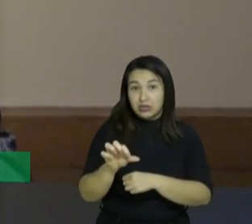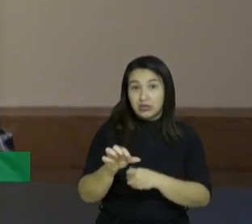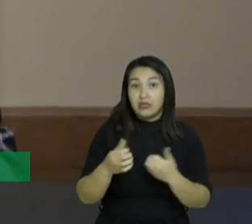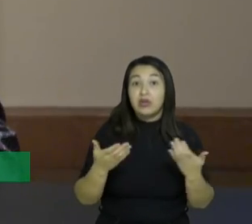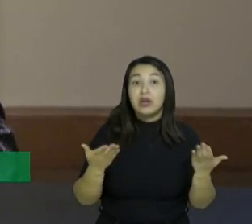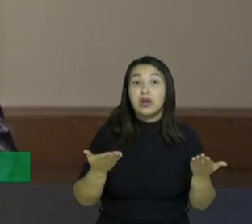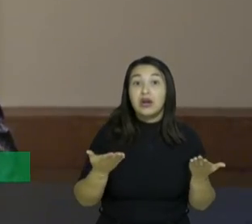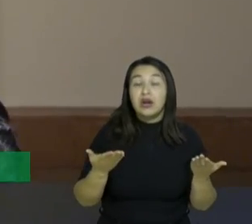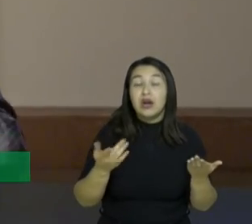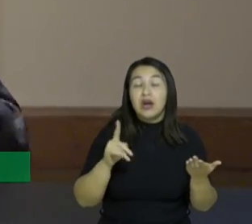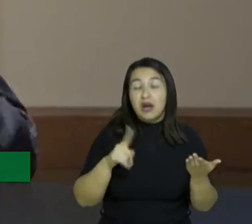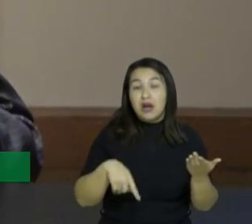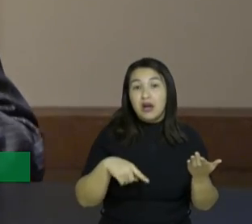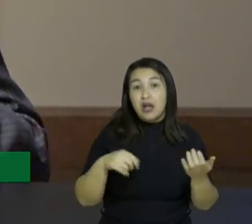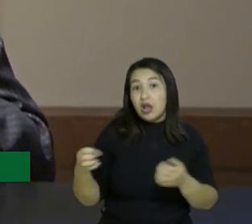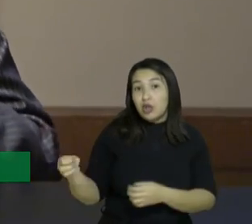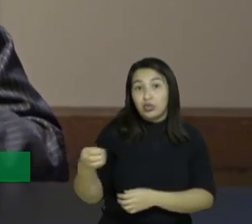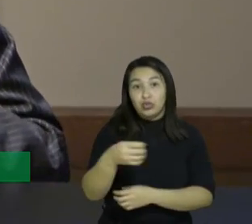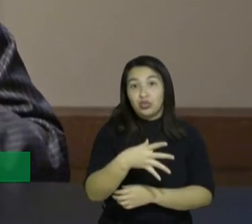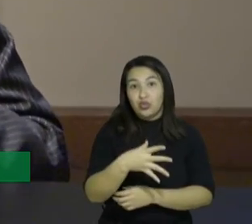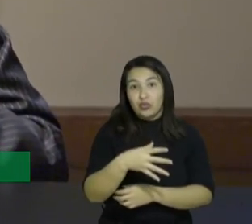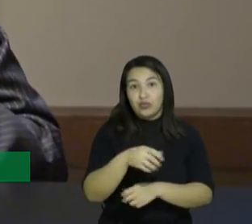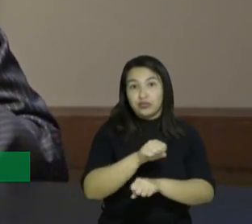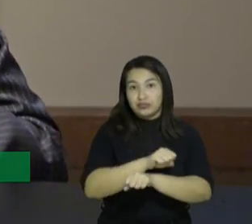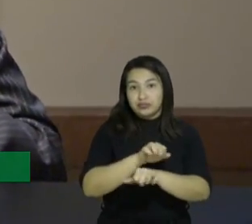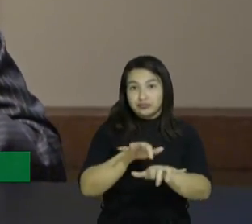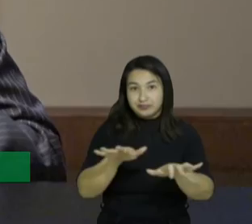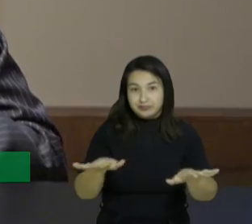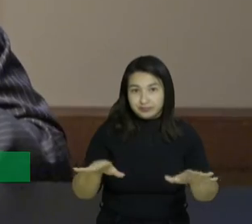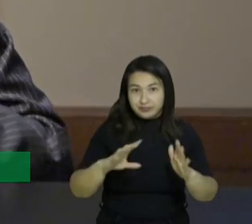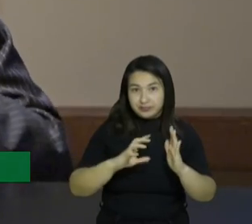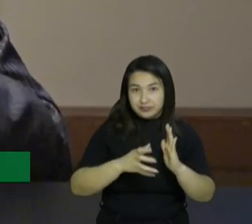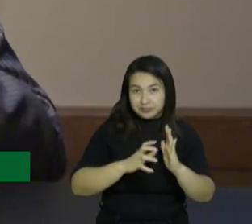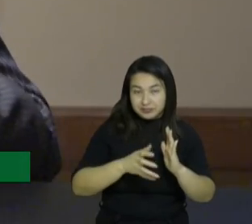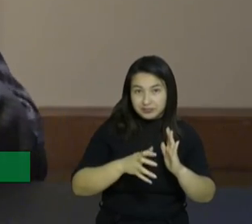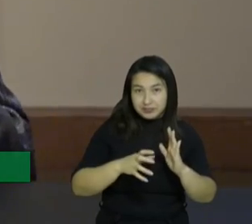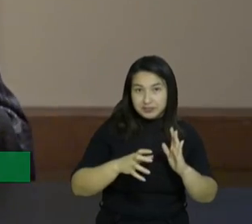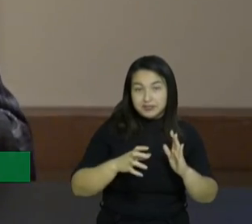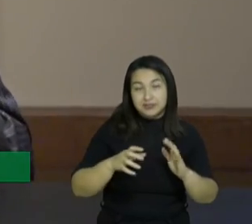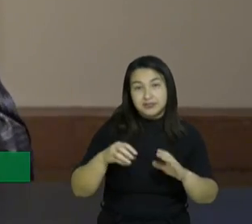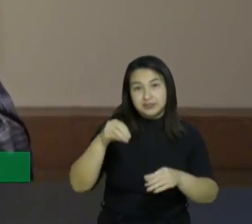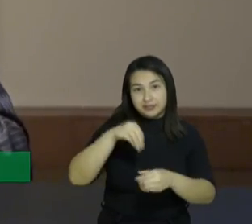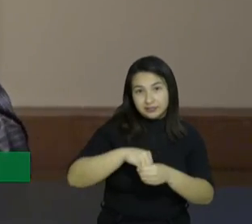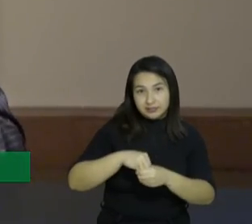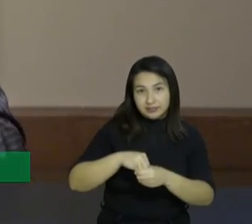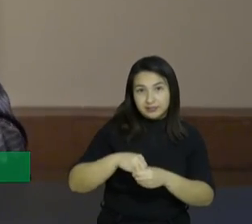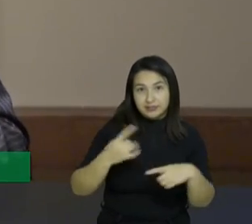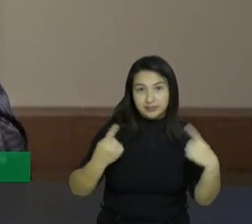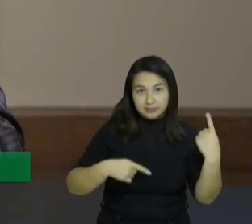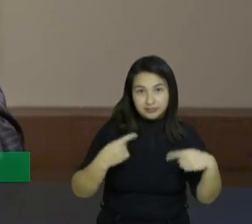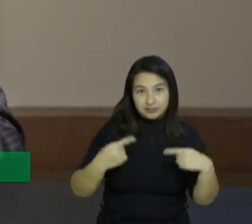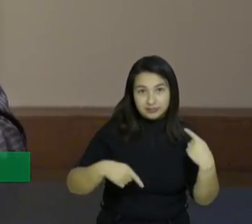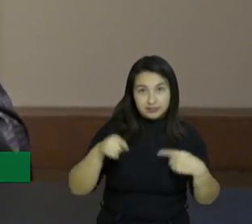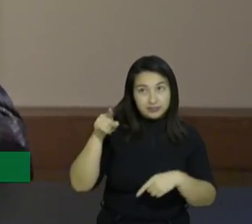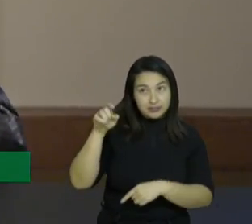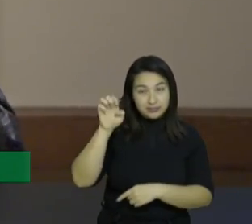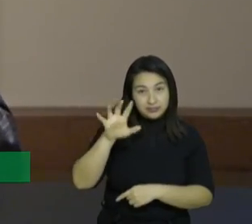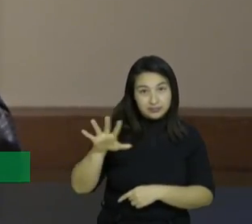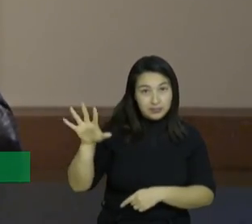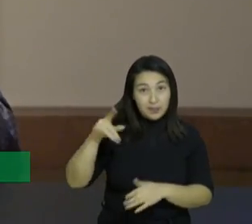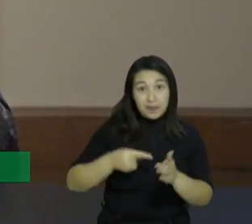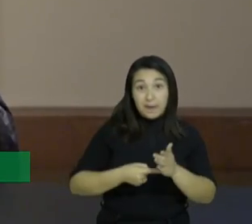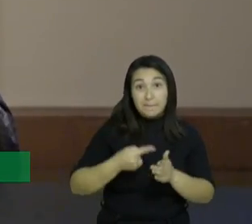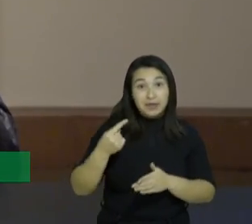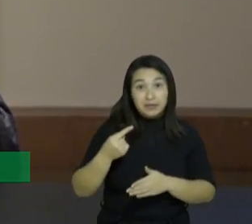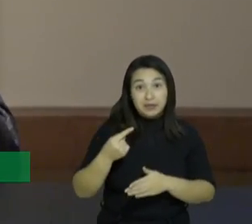consideravelmente eh a distribuição partidária dentro do Parlamento europeu então pela primeira vez na história do Parlamento europeu nenhum dos